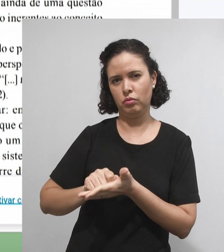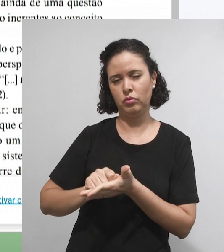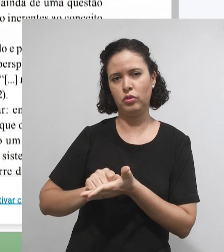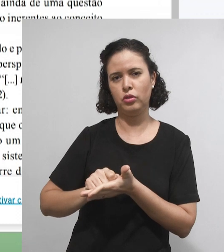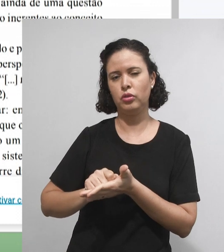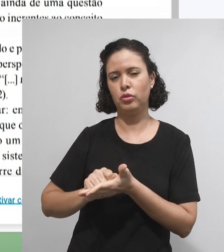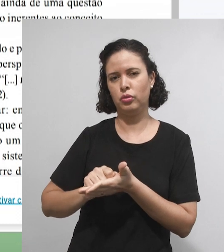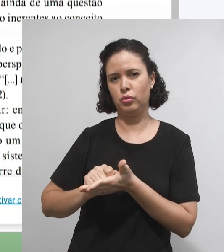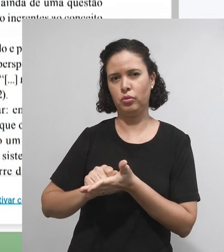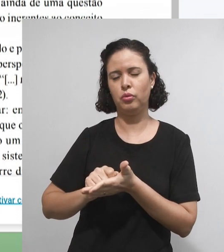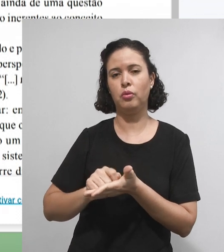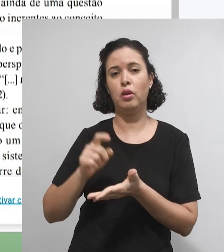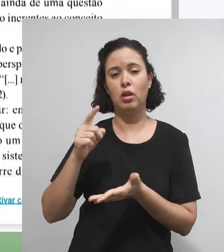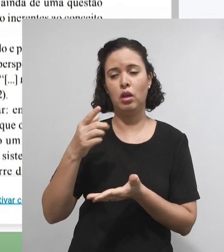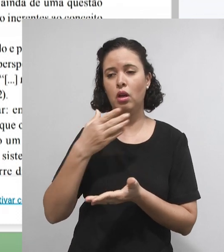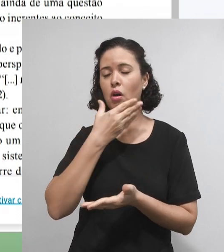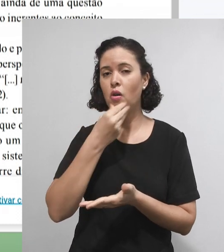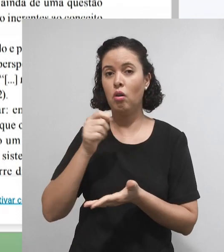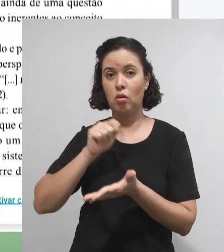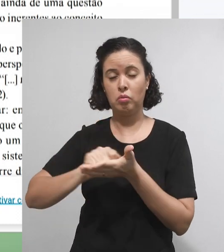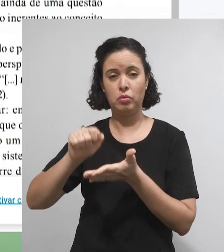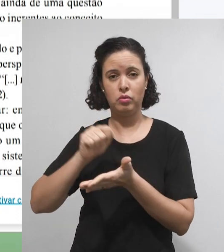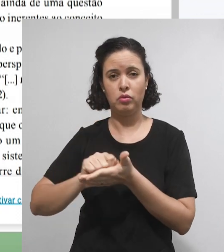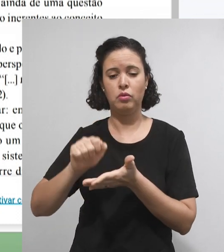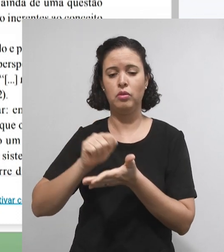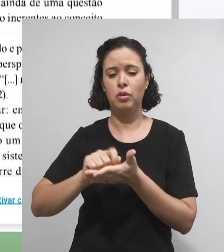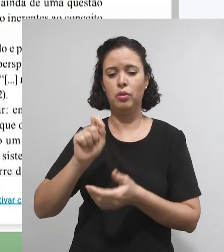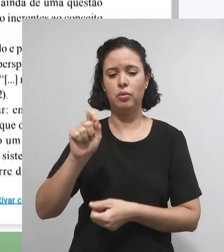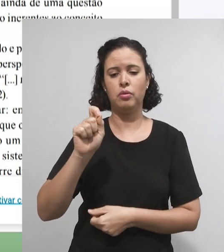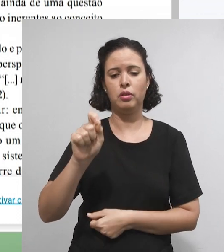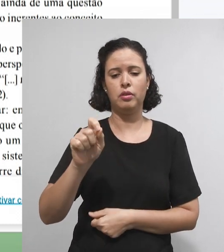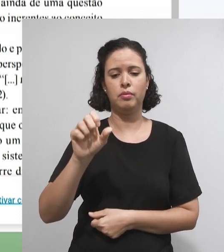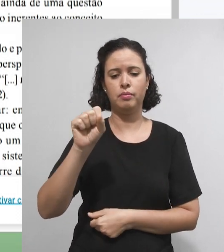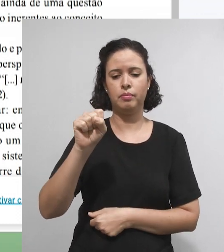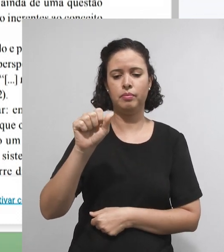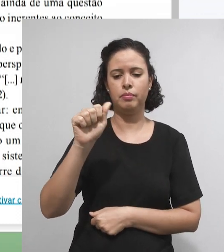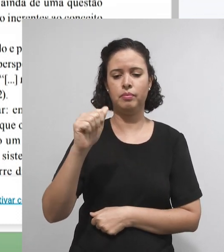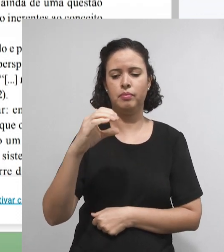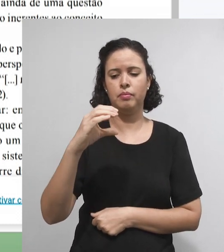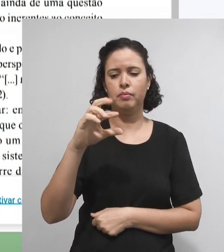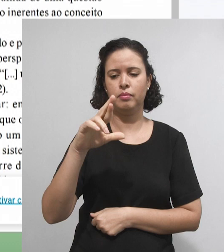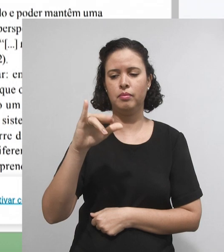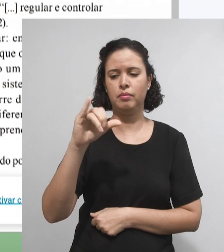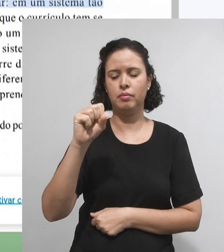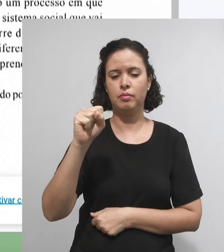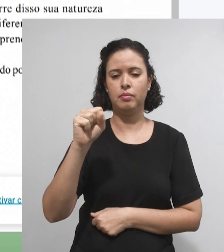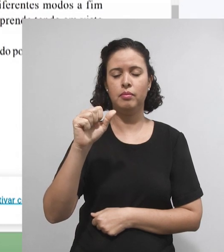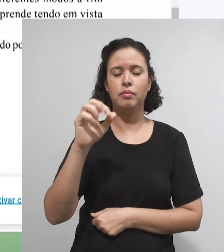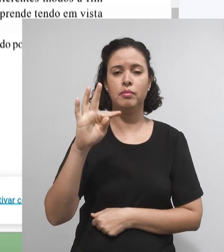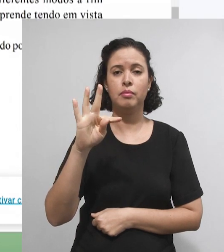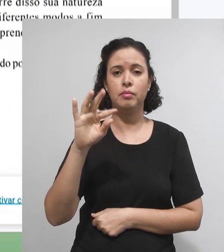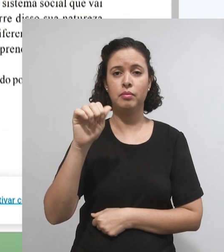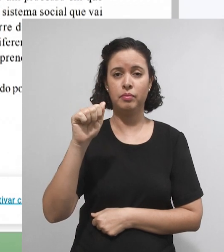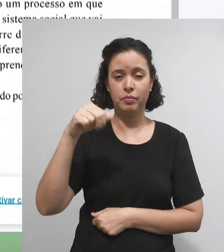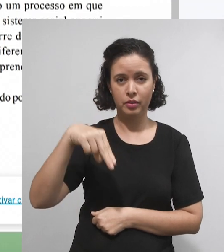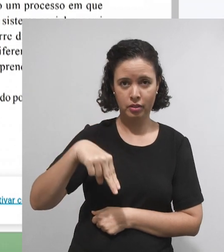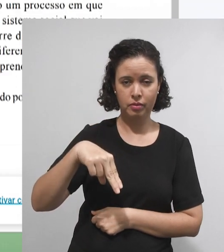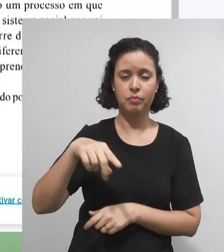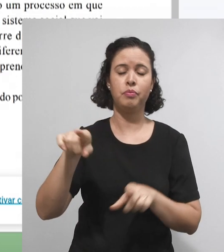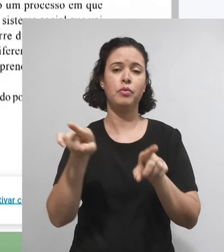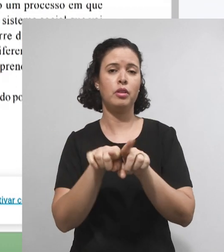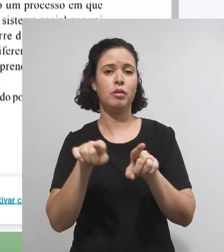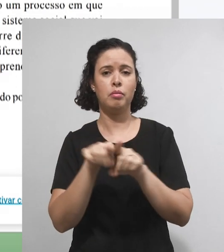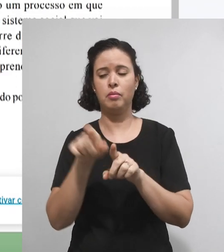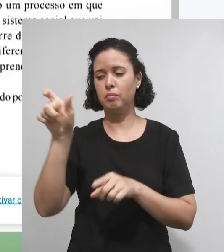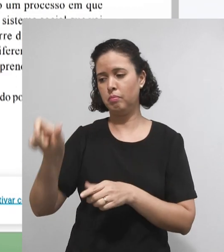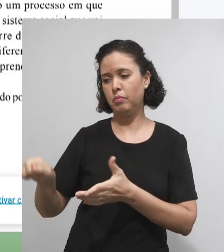pelo Pablo. Sacristã é um dos grandes teóricos do currículo. E também tem a definição do